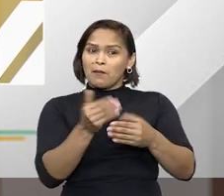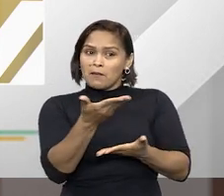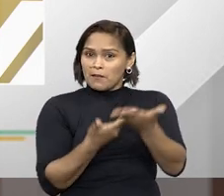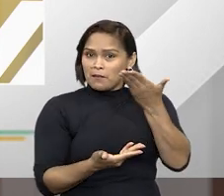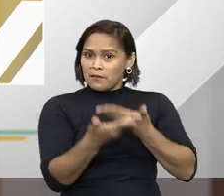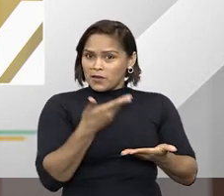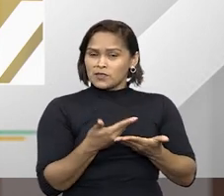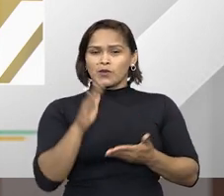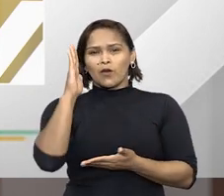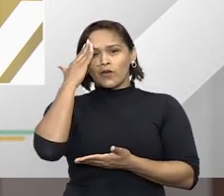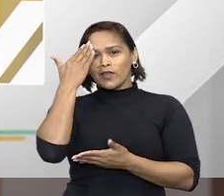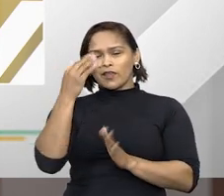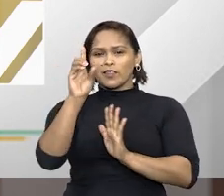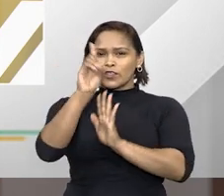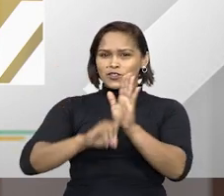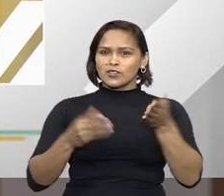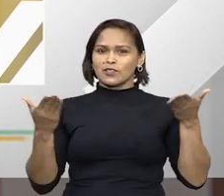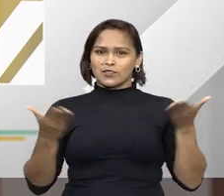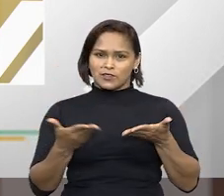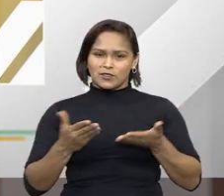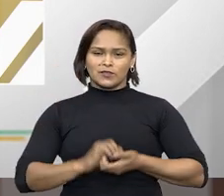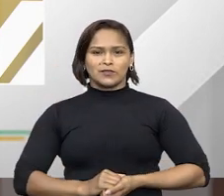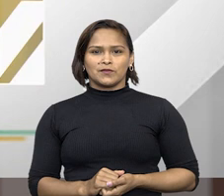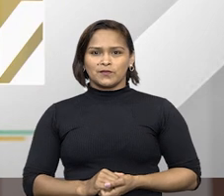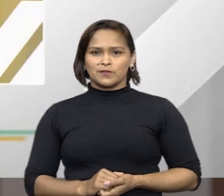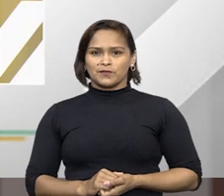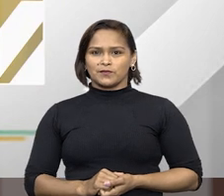participação no Entender Direito de hoje.